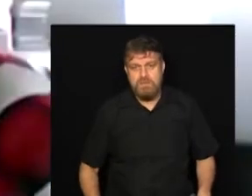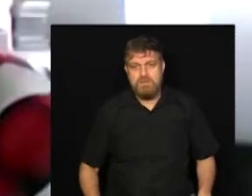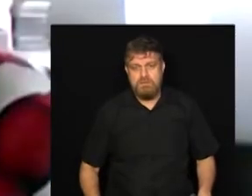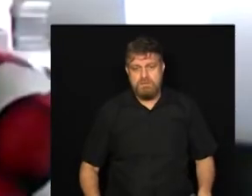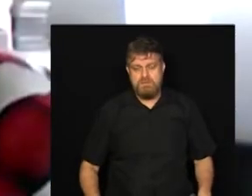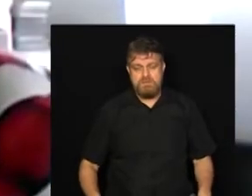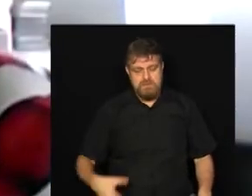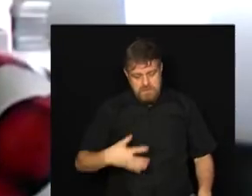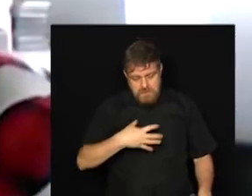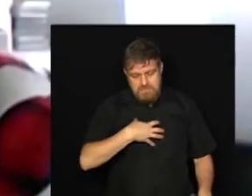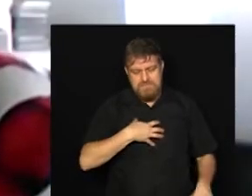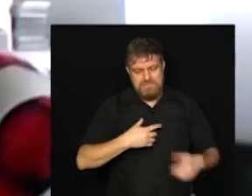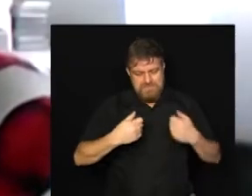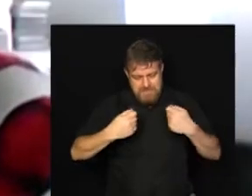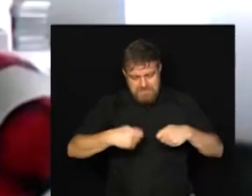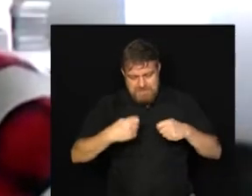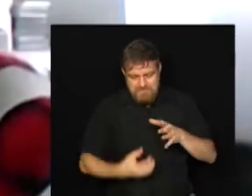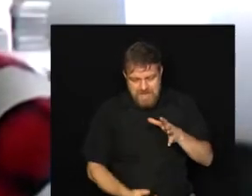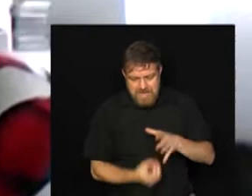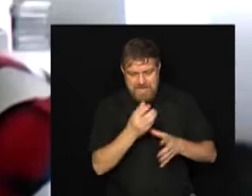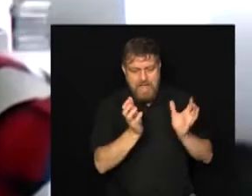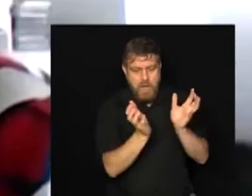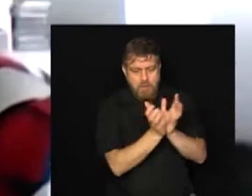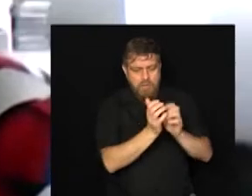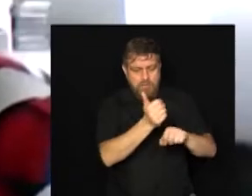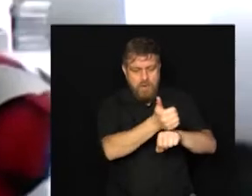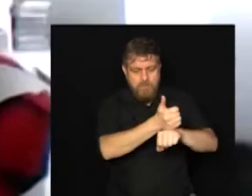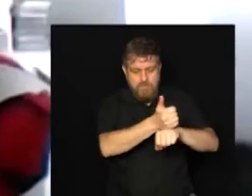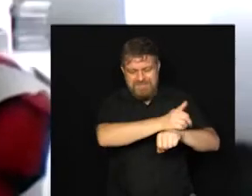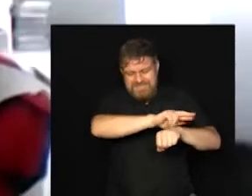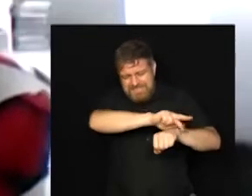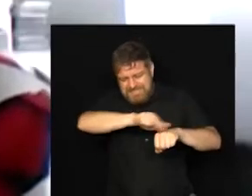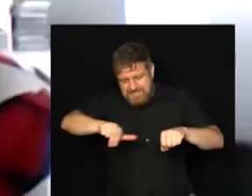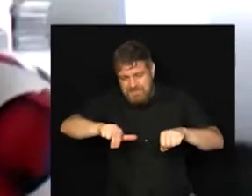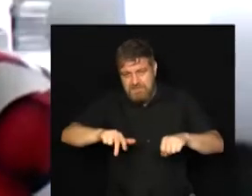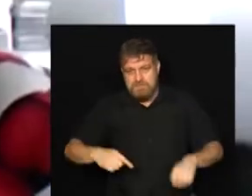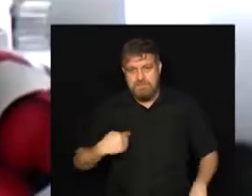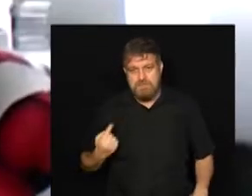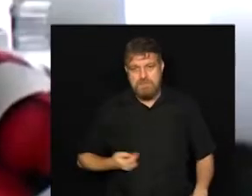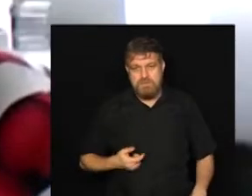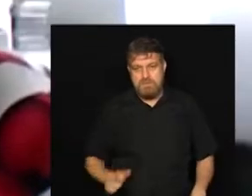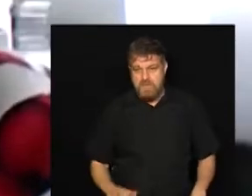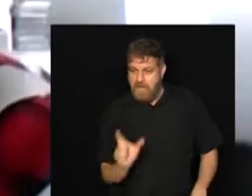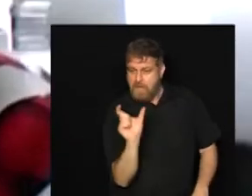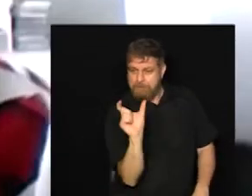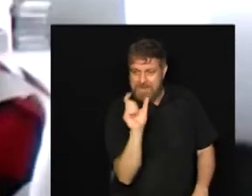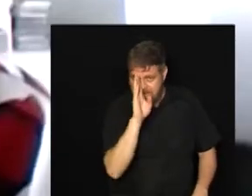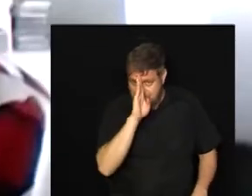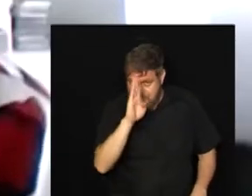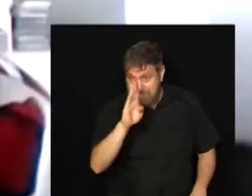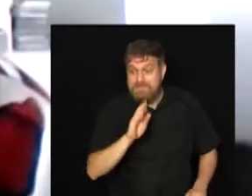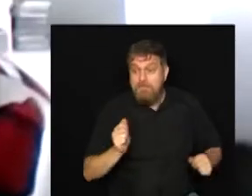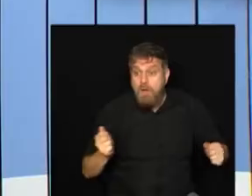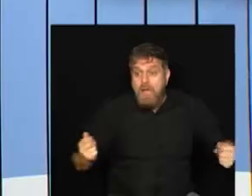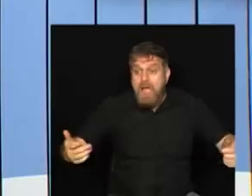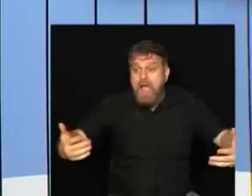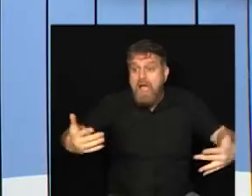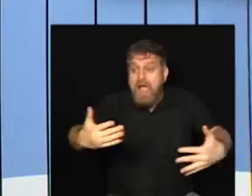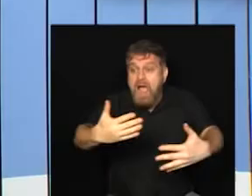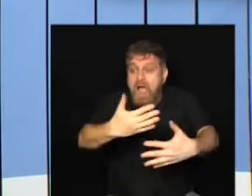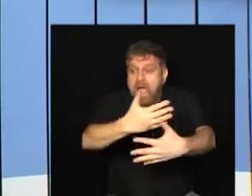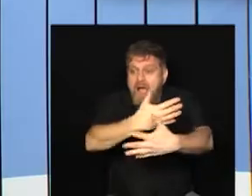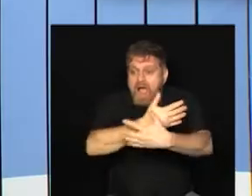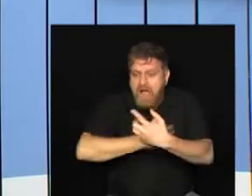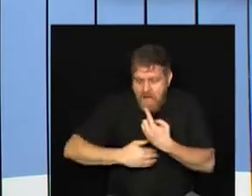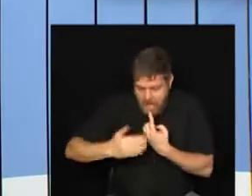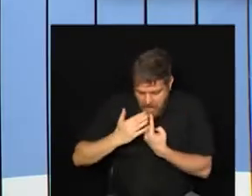gente sentiu a necessidade dessa equipe multidisciplinar e nosso verbo no Rosa e Amor é acolher. Ô,